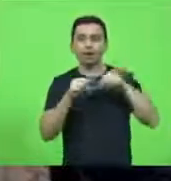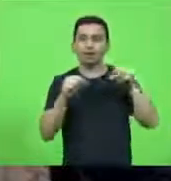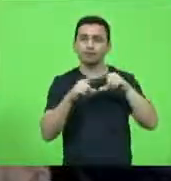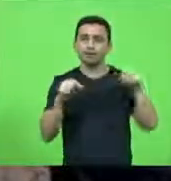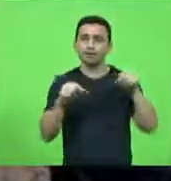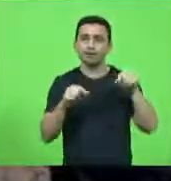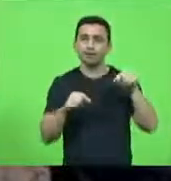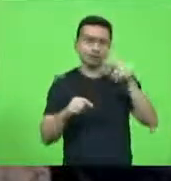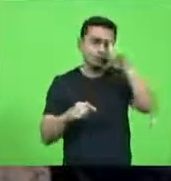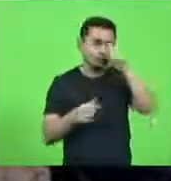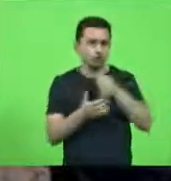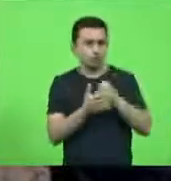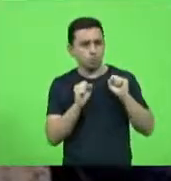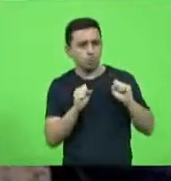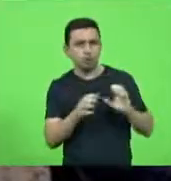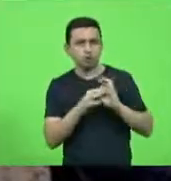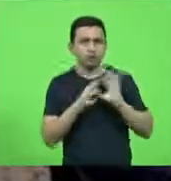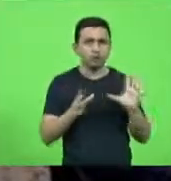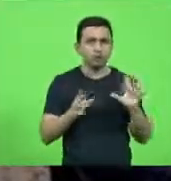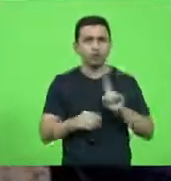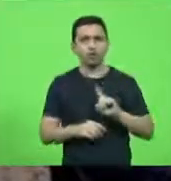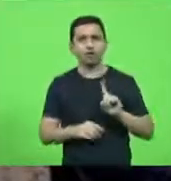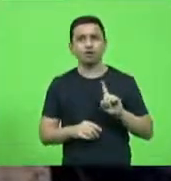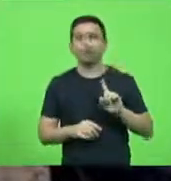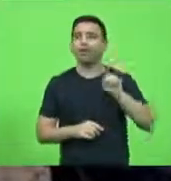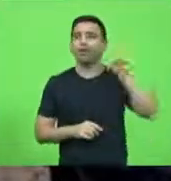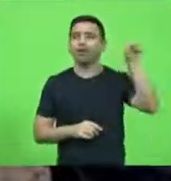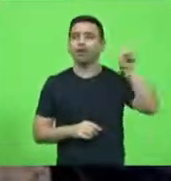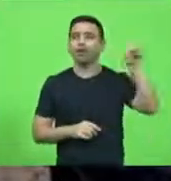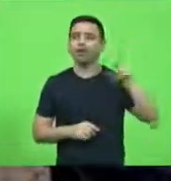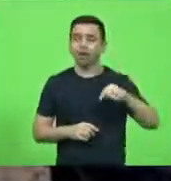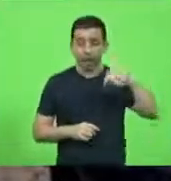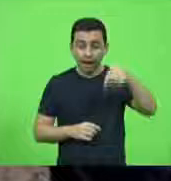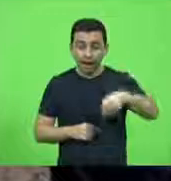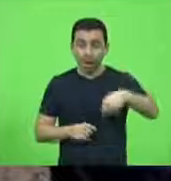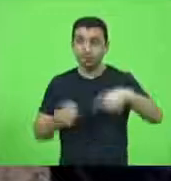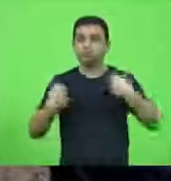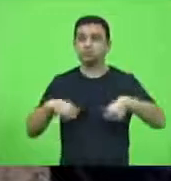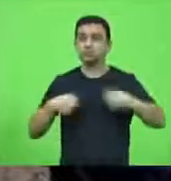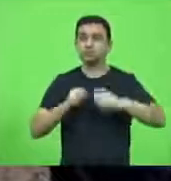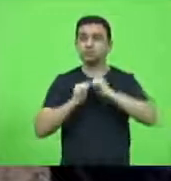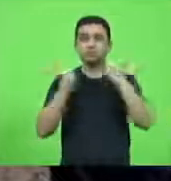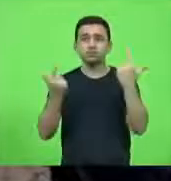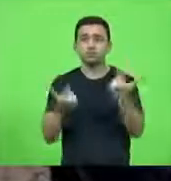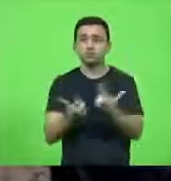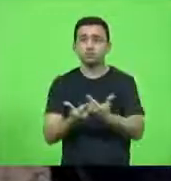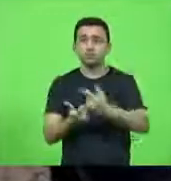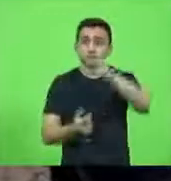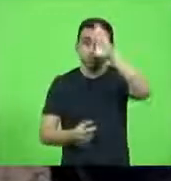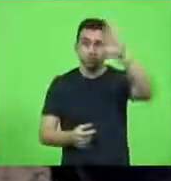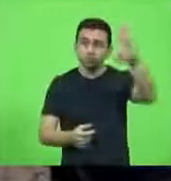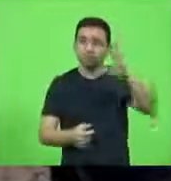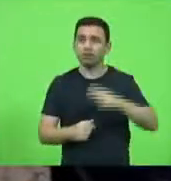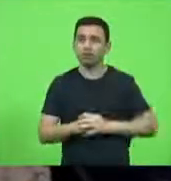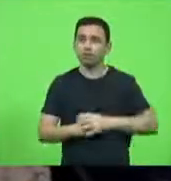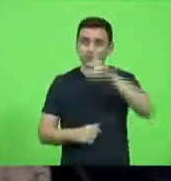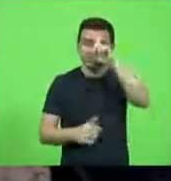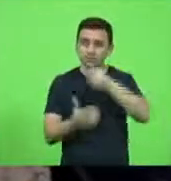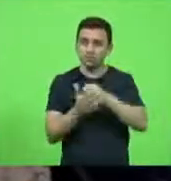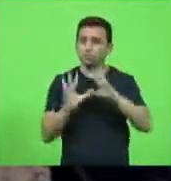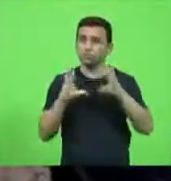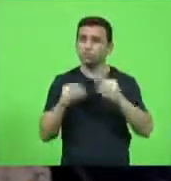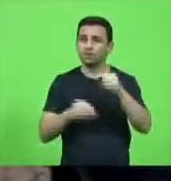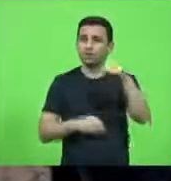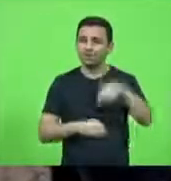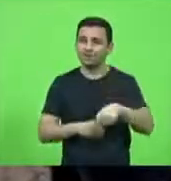decidirem algo sobre sua vida. Essa casa legislativa que deveria ser o centro das decisões catarinenses, mas não é. O centro das